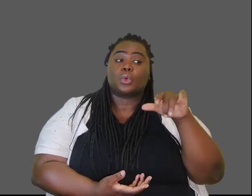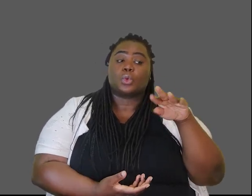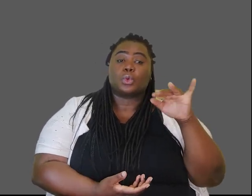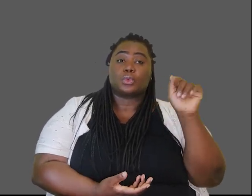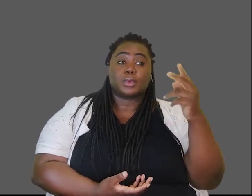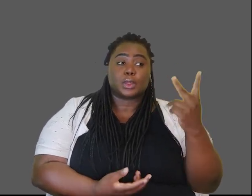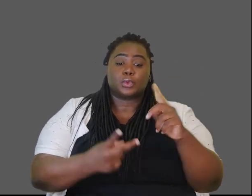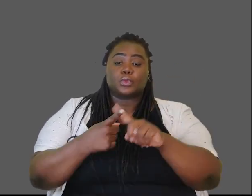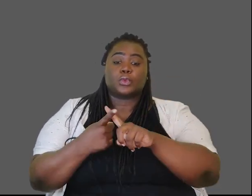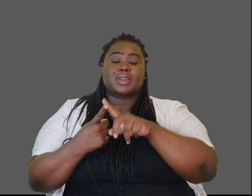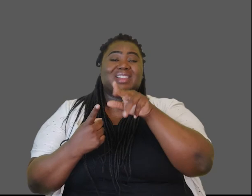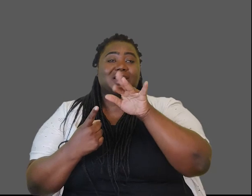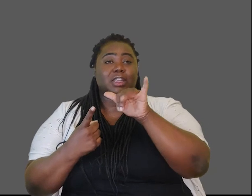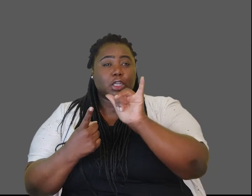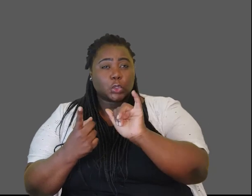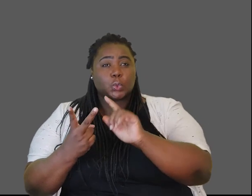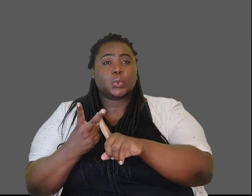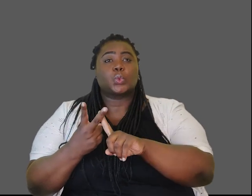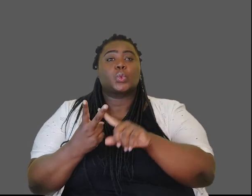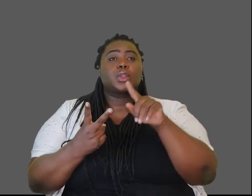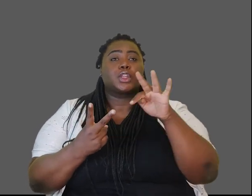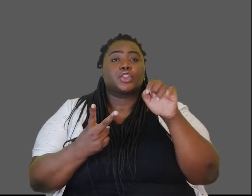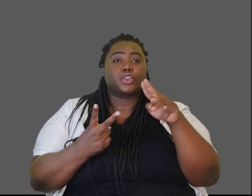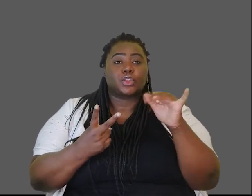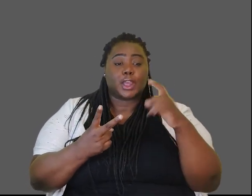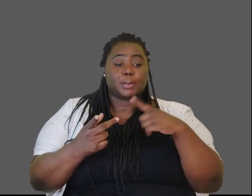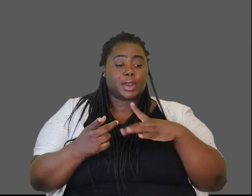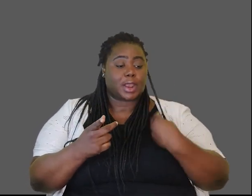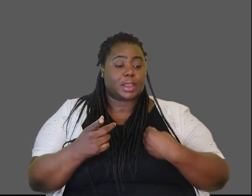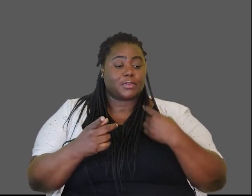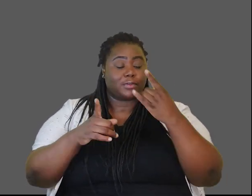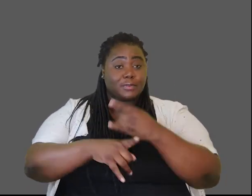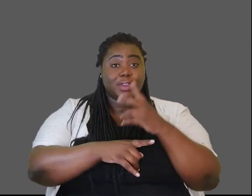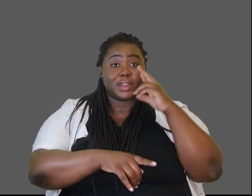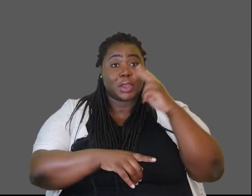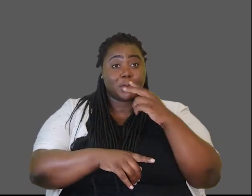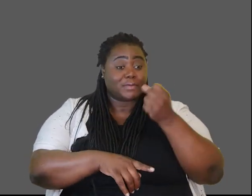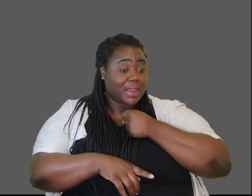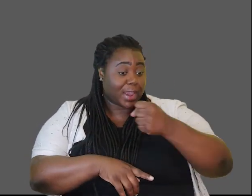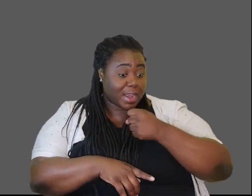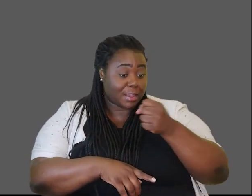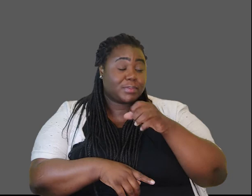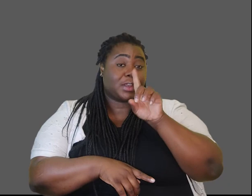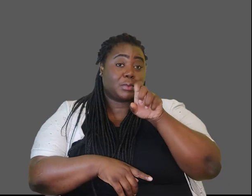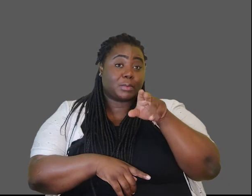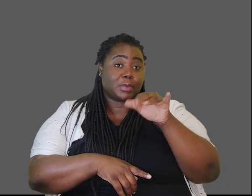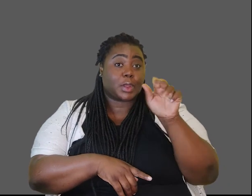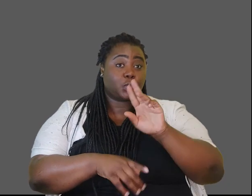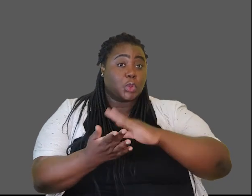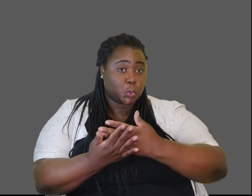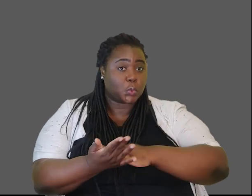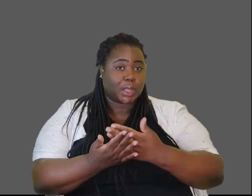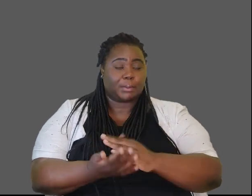Gagarin e German Titov estiveram no estúdio da TV Itacolomi para serem entrevistados por Dênio Moreira com auxílio